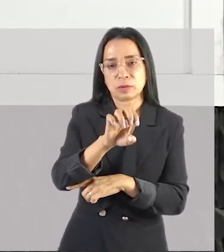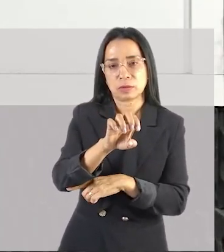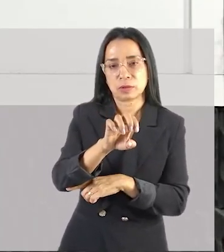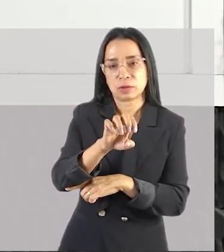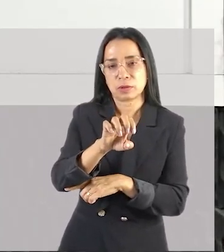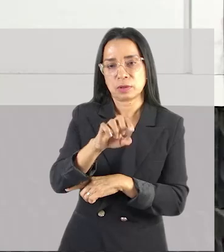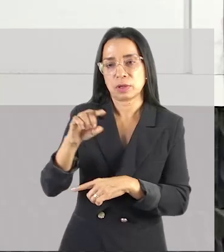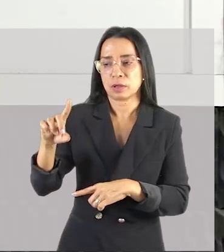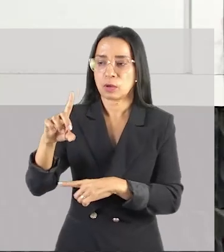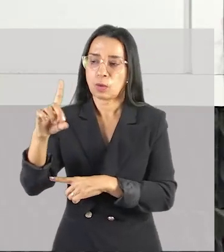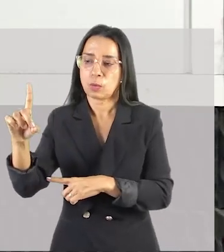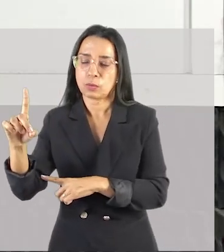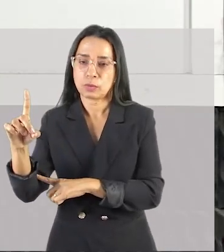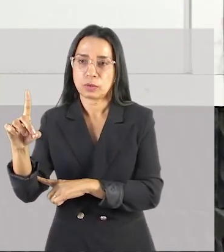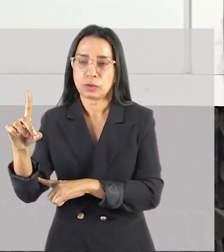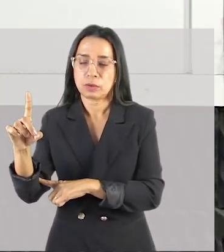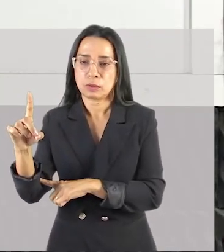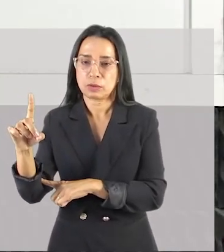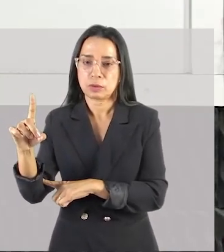Aqui o ponto D,